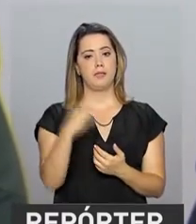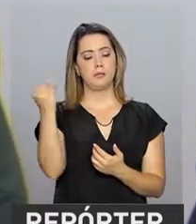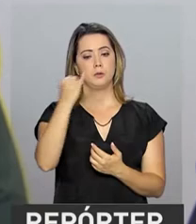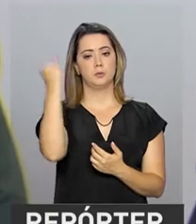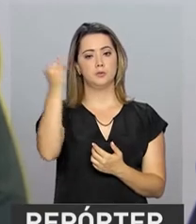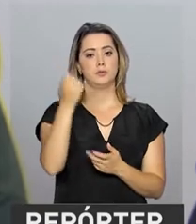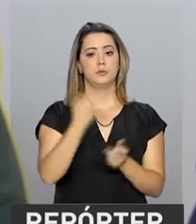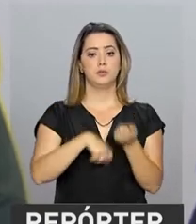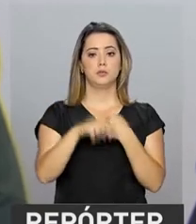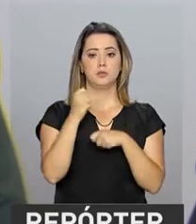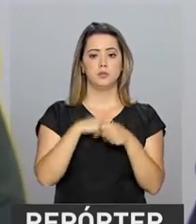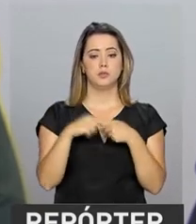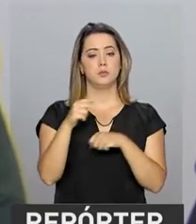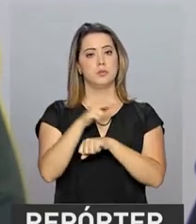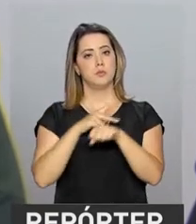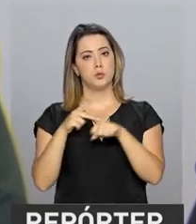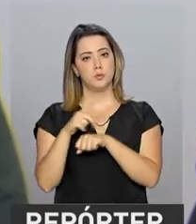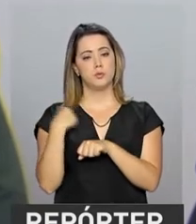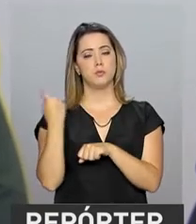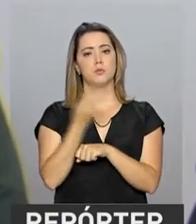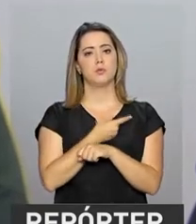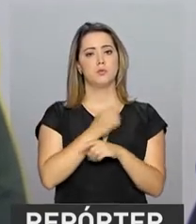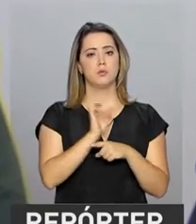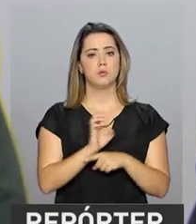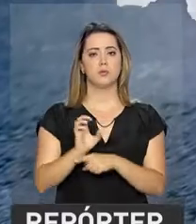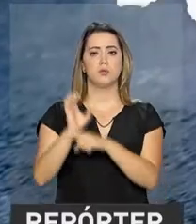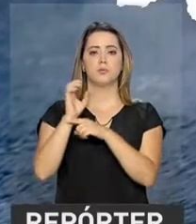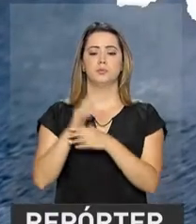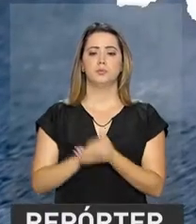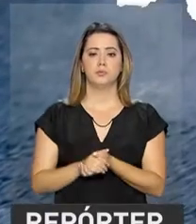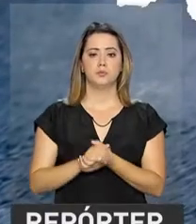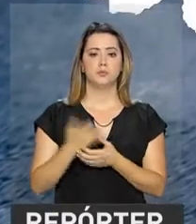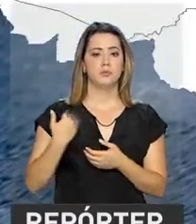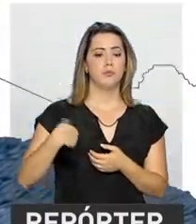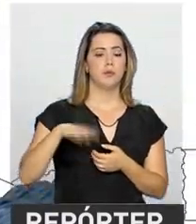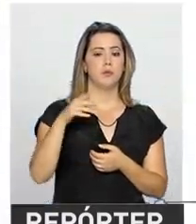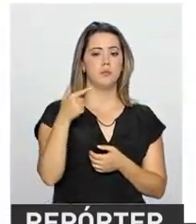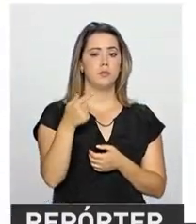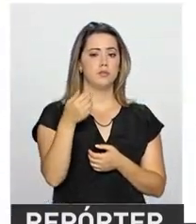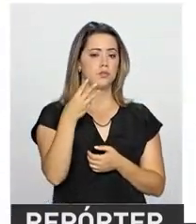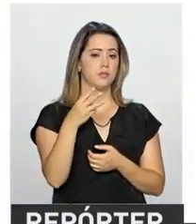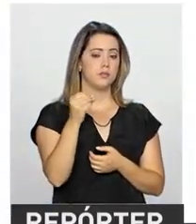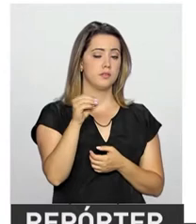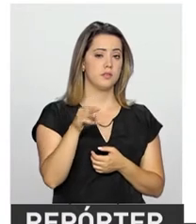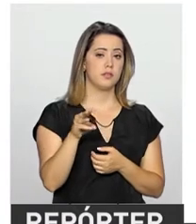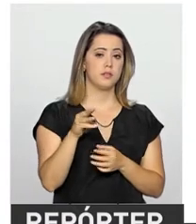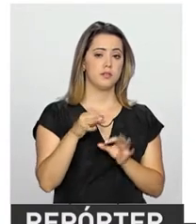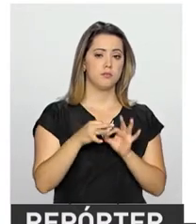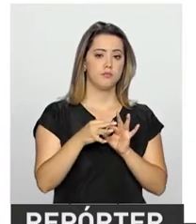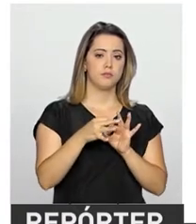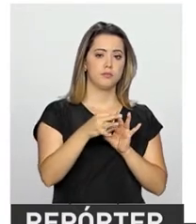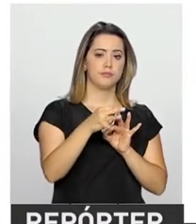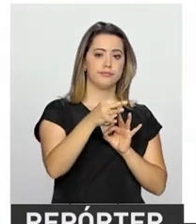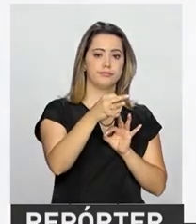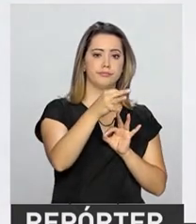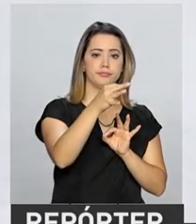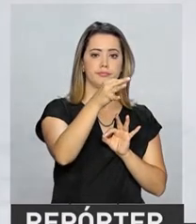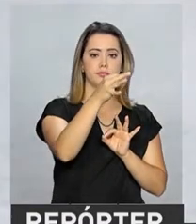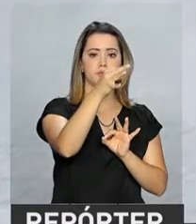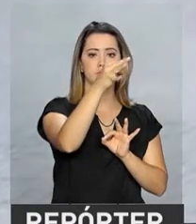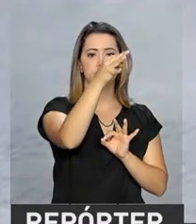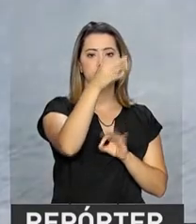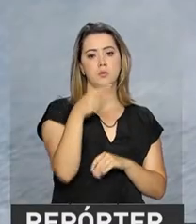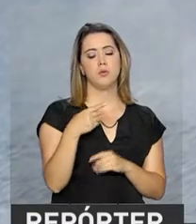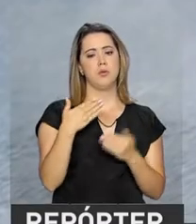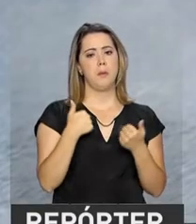economicamente para o país para os nossos estados que estão naquela região são 730 quilômetros de estrada da divisa entre o mato